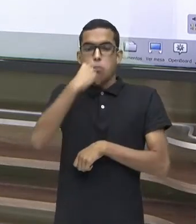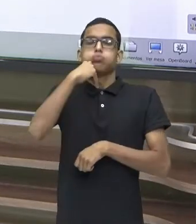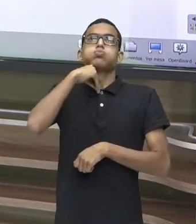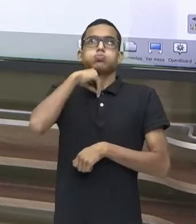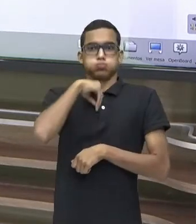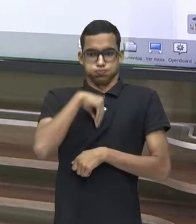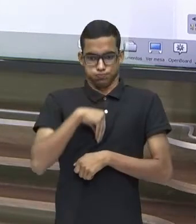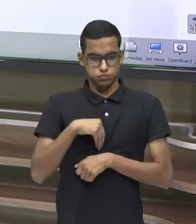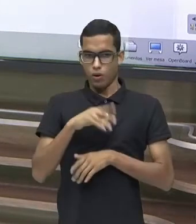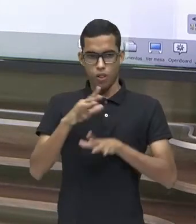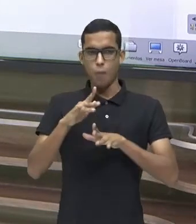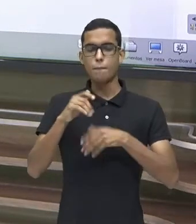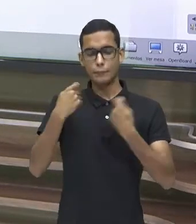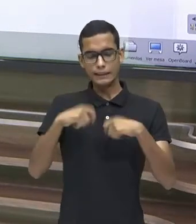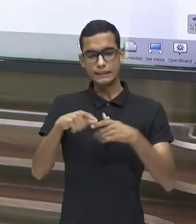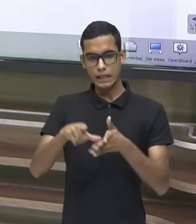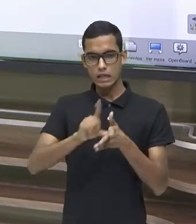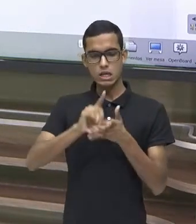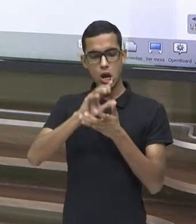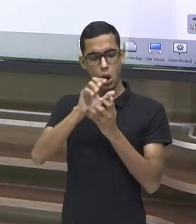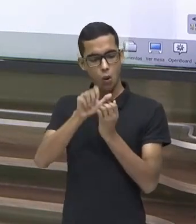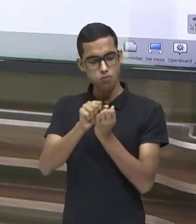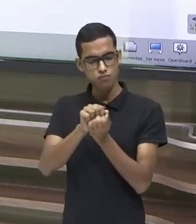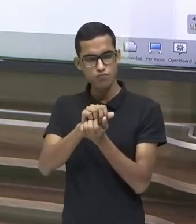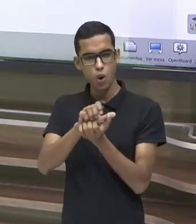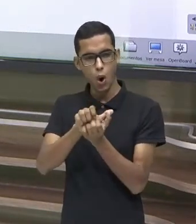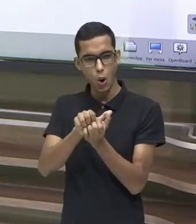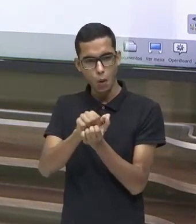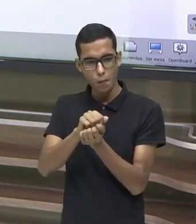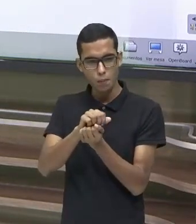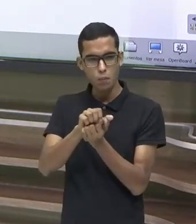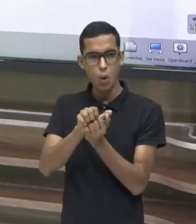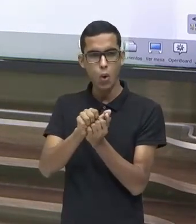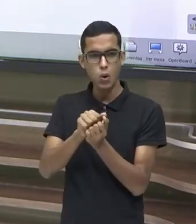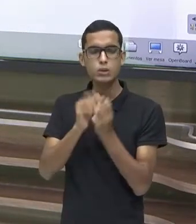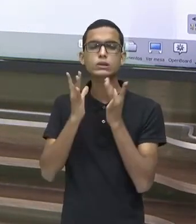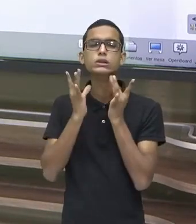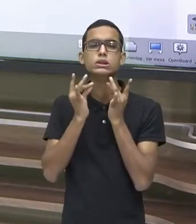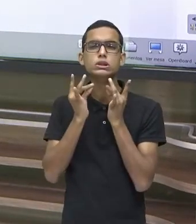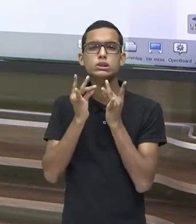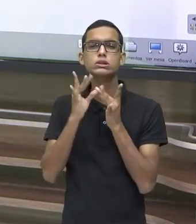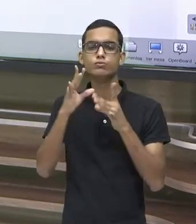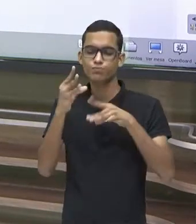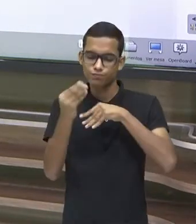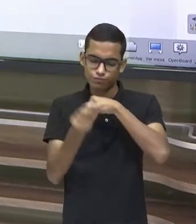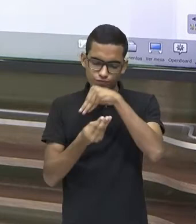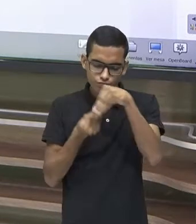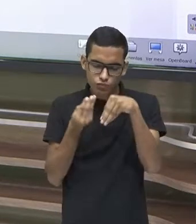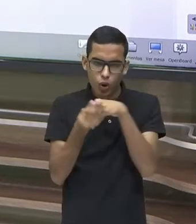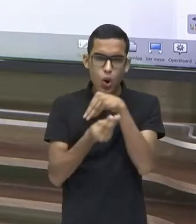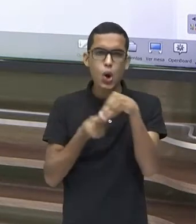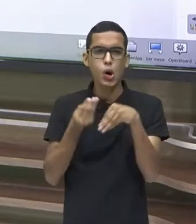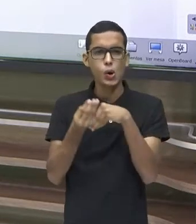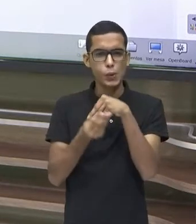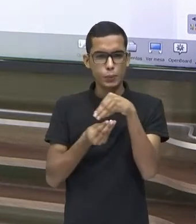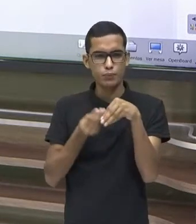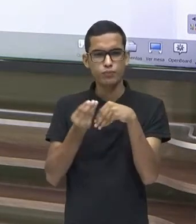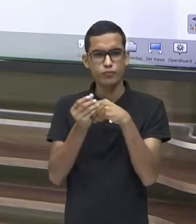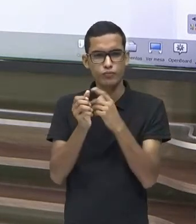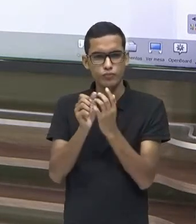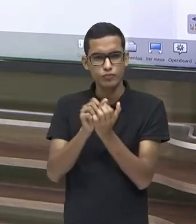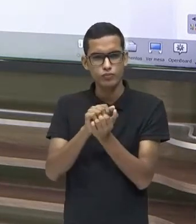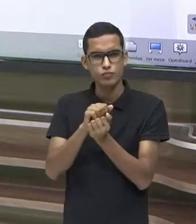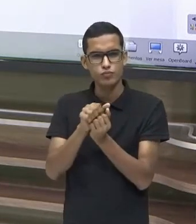gente precisa mastigar bem. E a enzimática, porque a amilase salivar vai estar presente lá na minha glândula salivar e aí ela